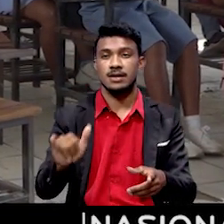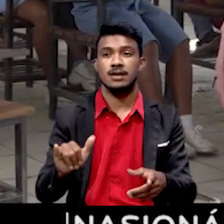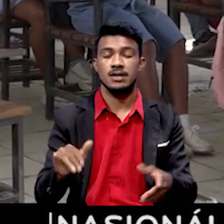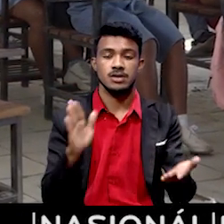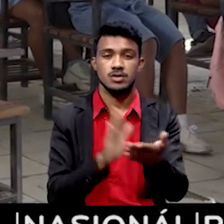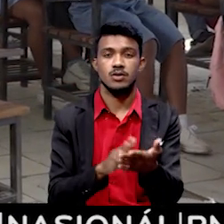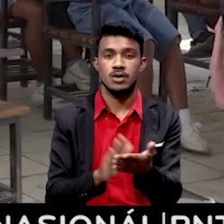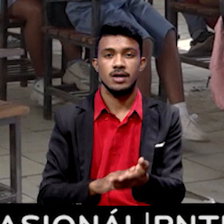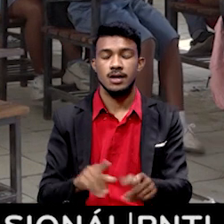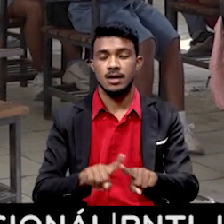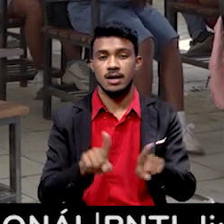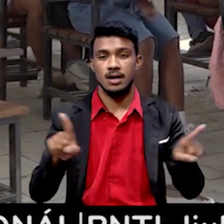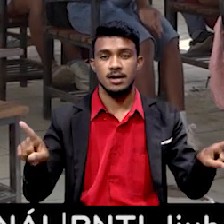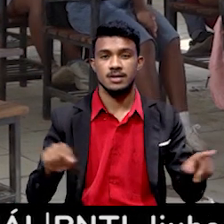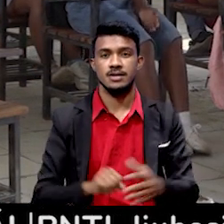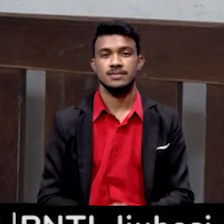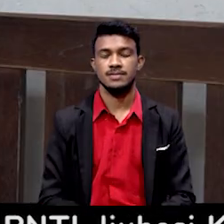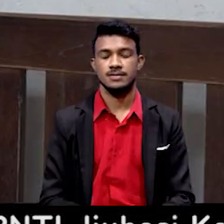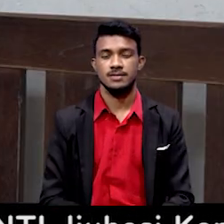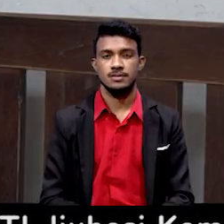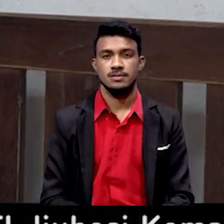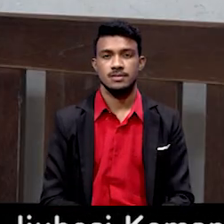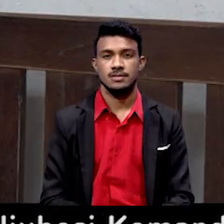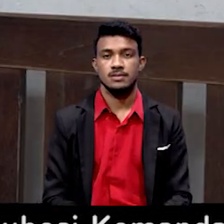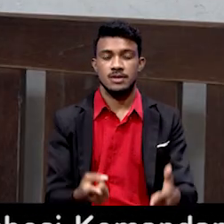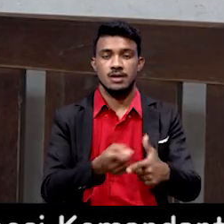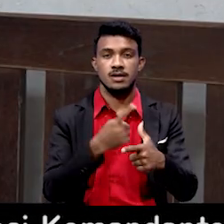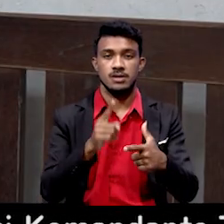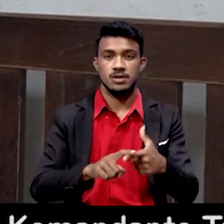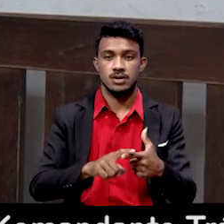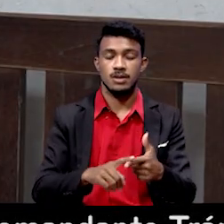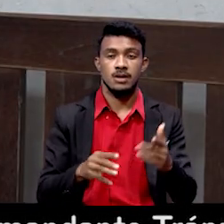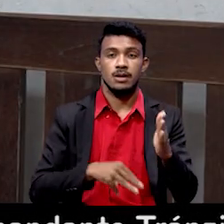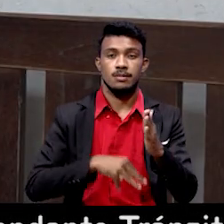nessa. Então, a matéria não vai estar